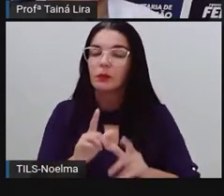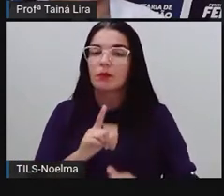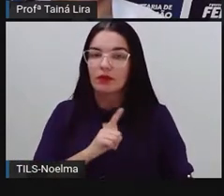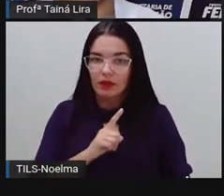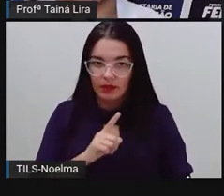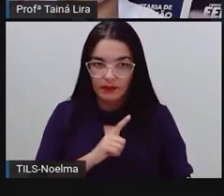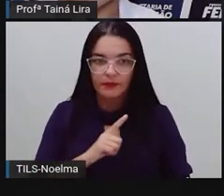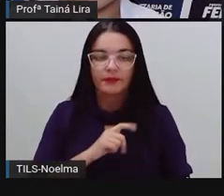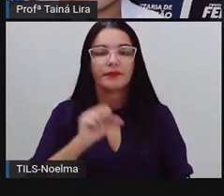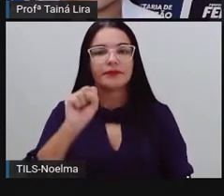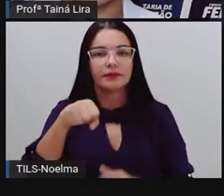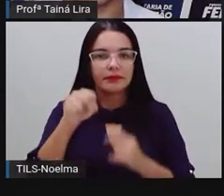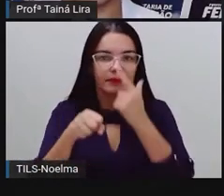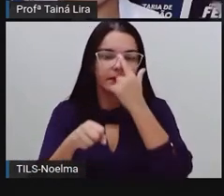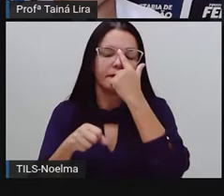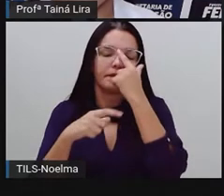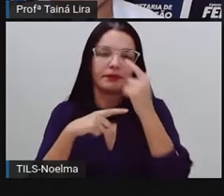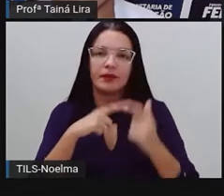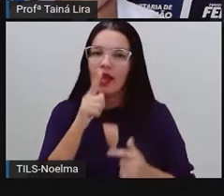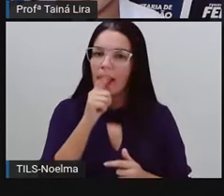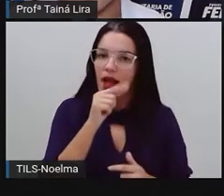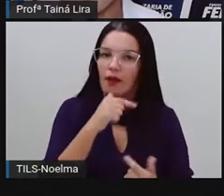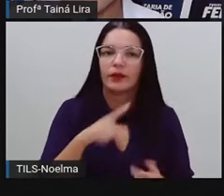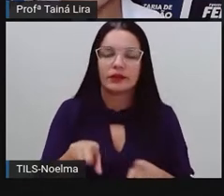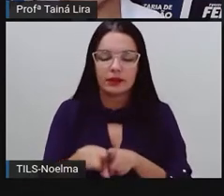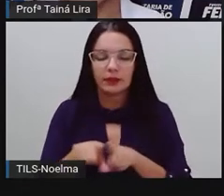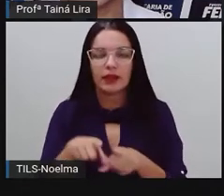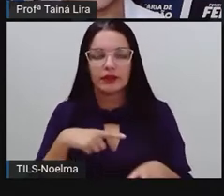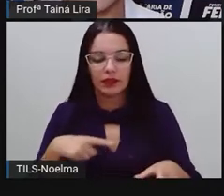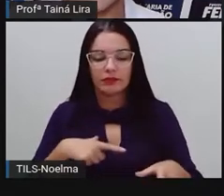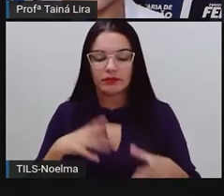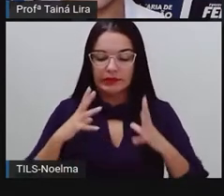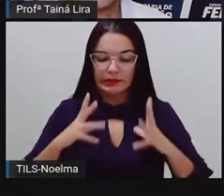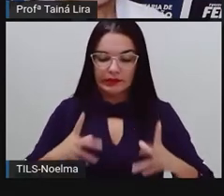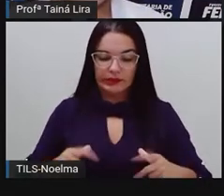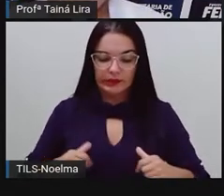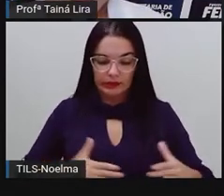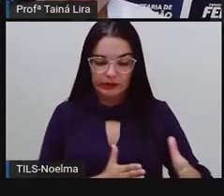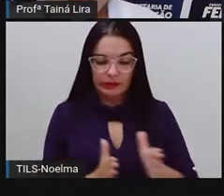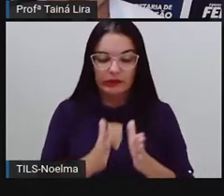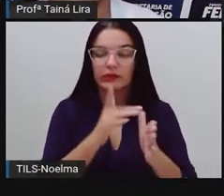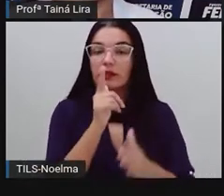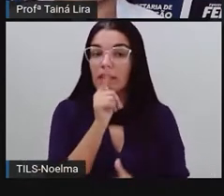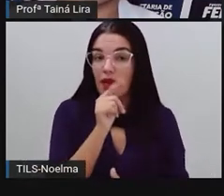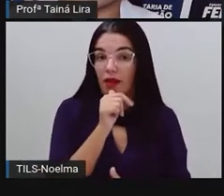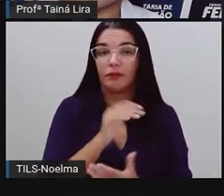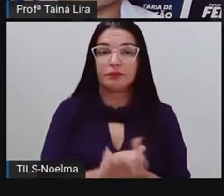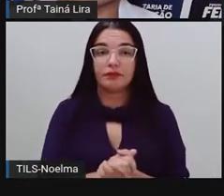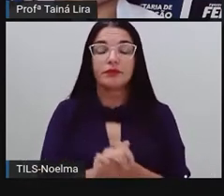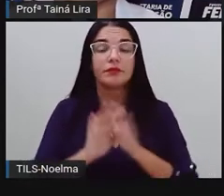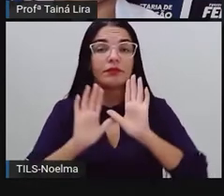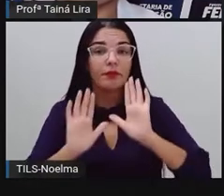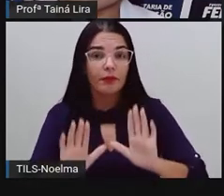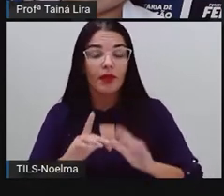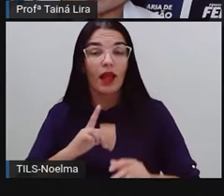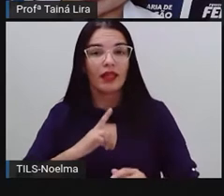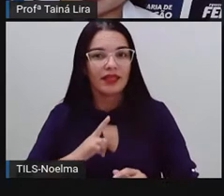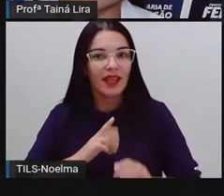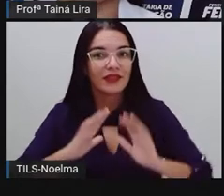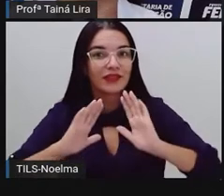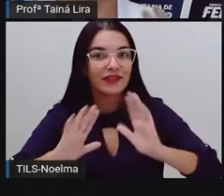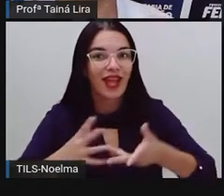a energia elétrica água e esgoto Tá bom já existem né locais